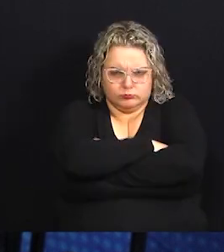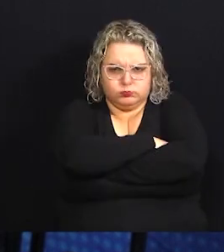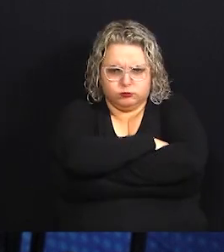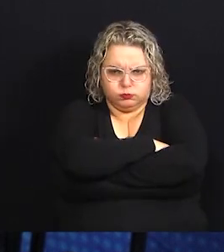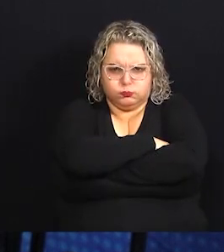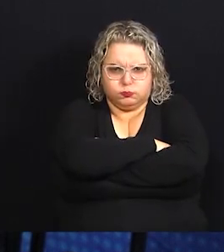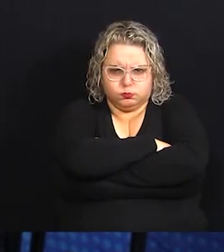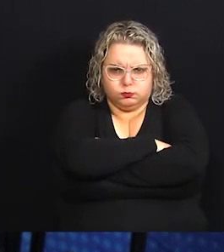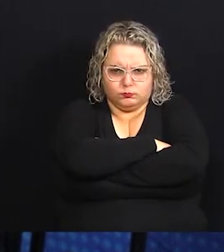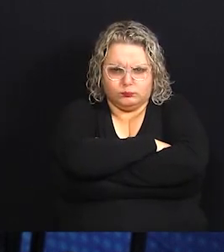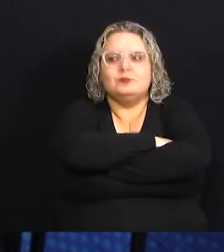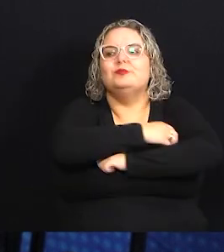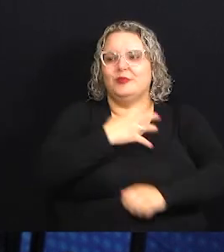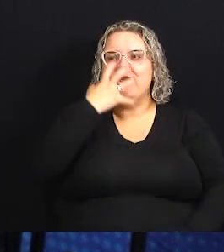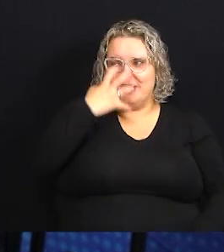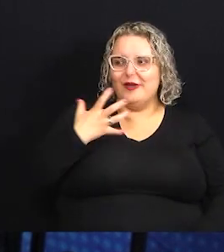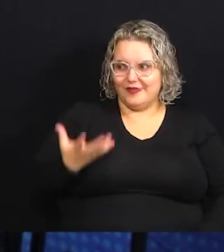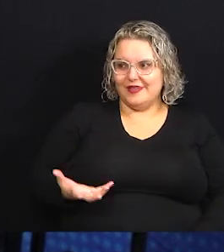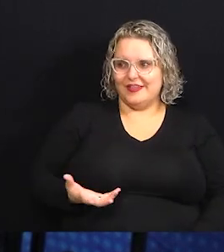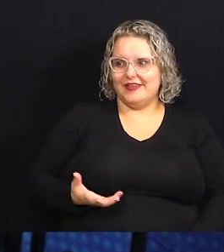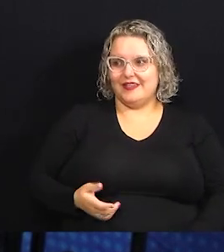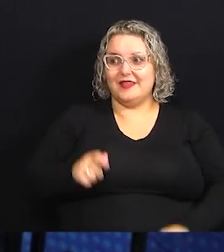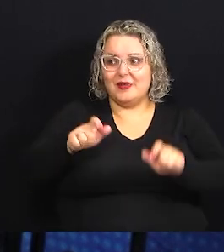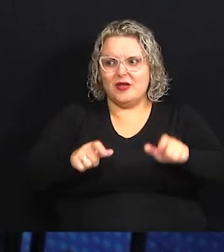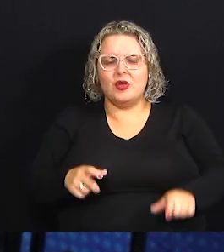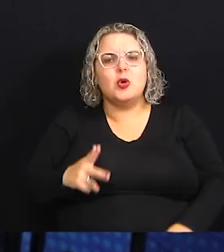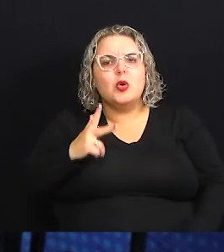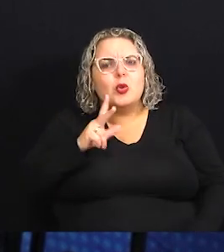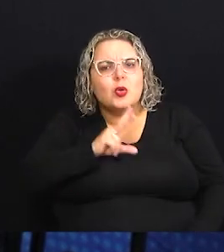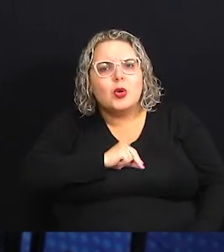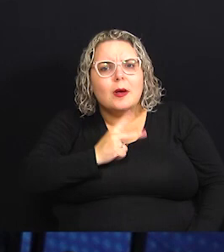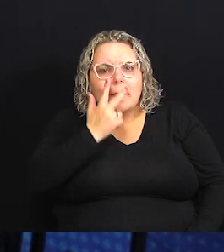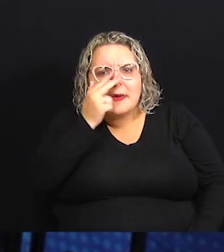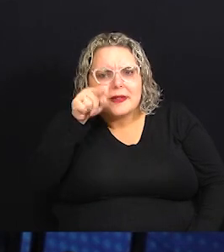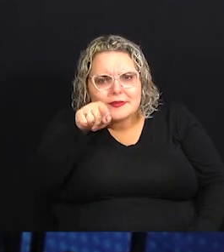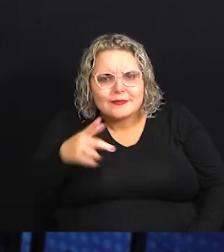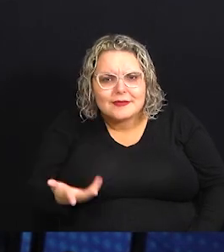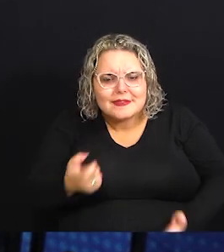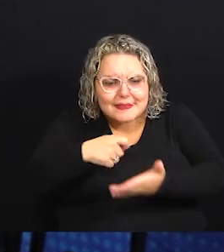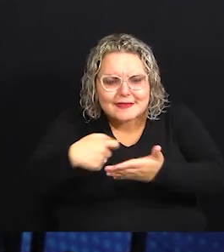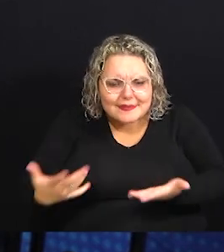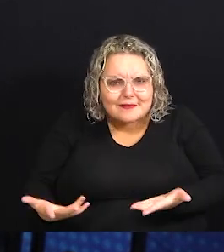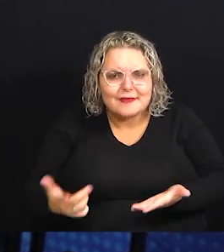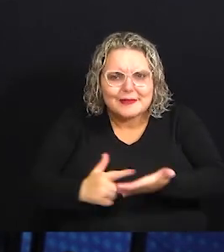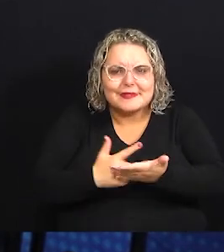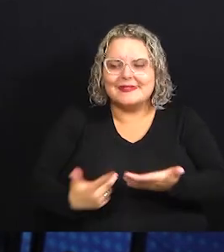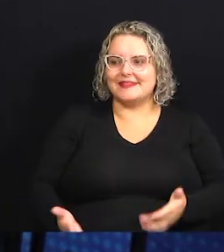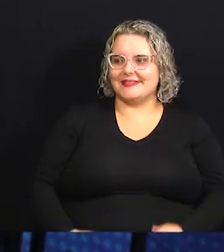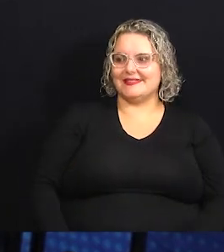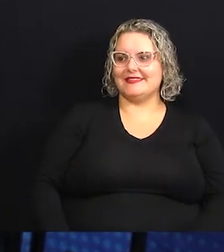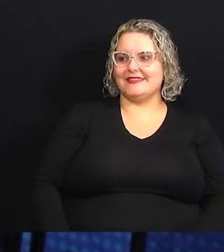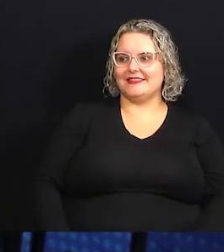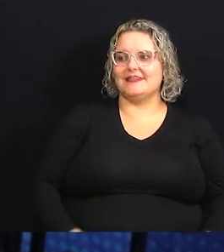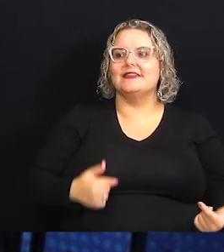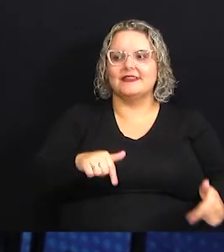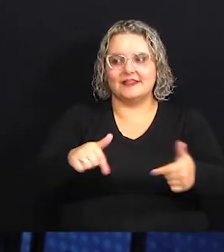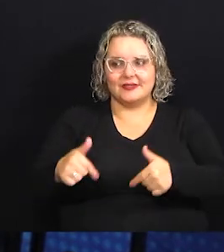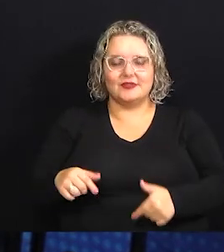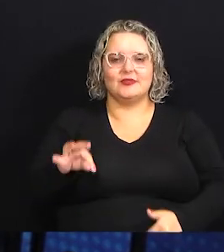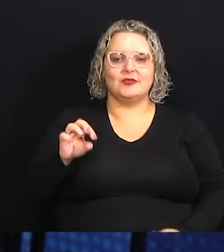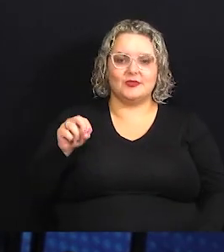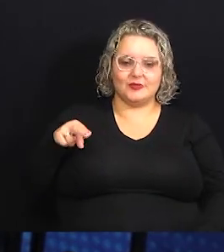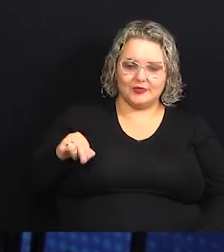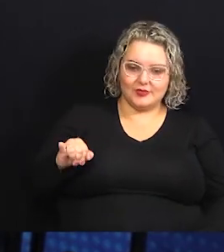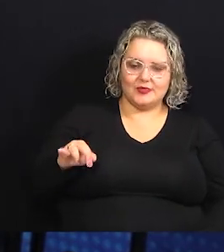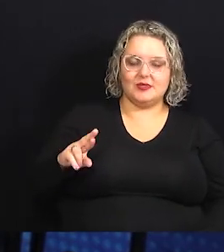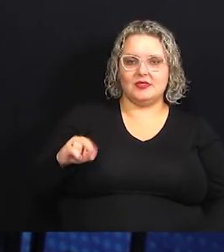bem zangadinha. E as pessoas falam, nossa, ela parece muito com você. Então, o